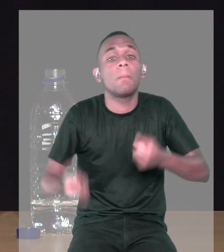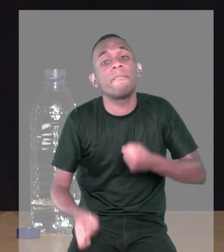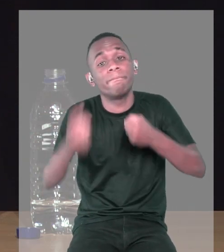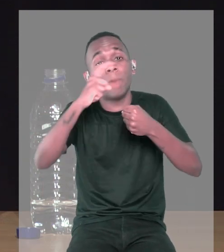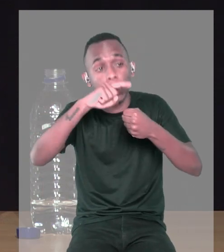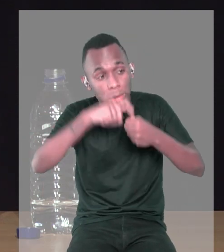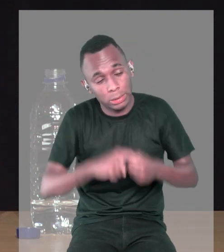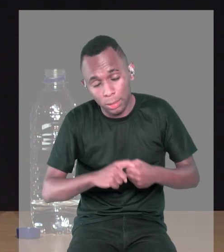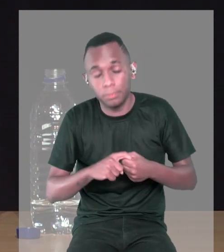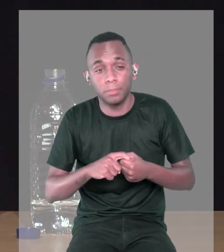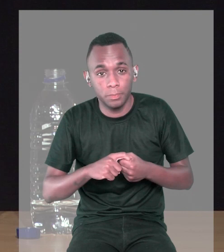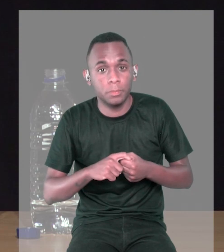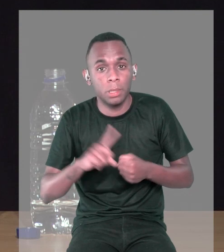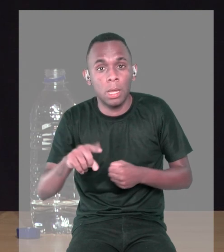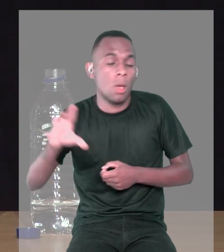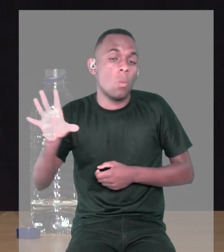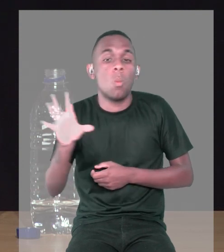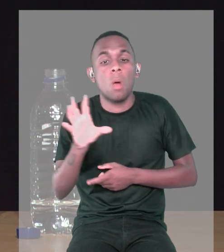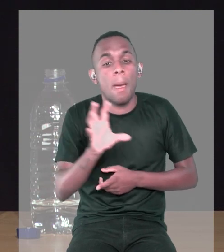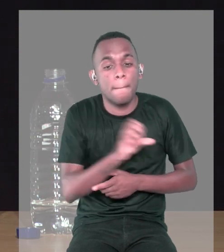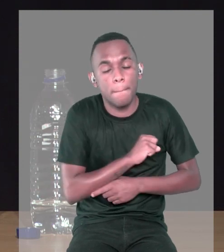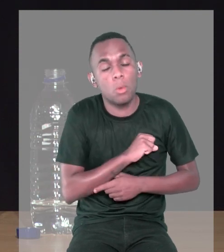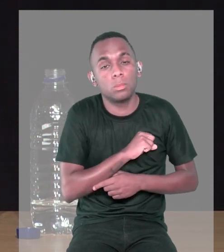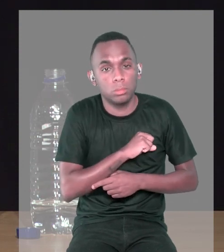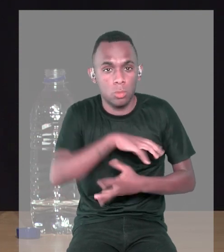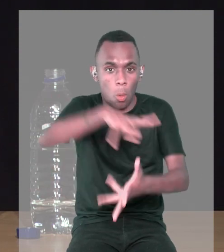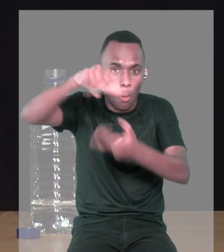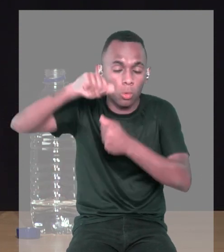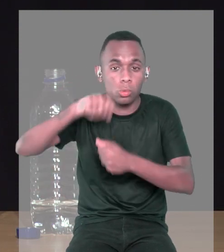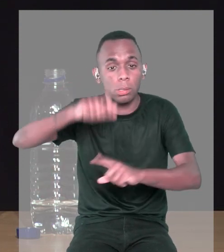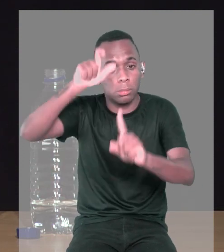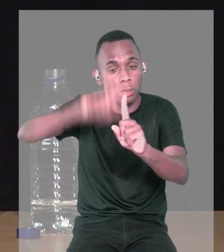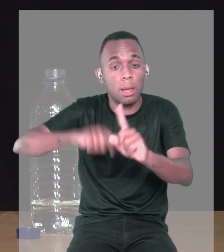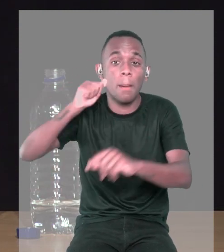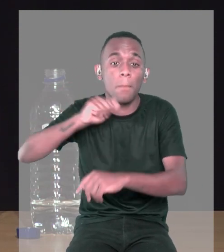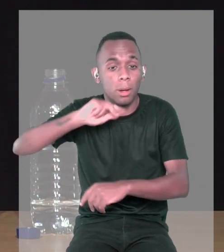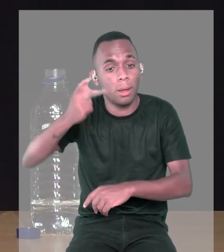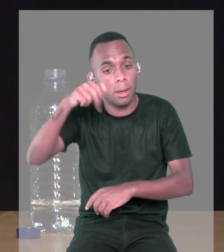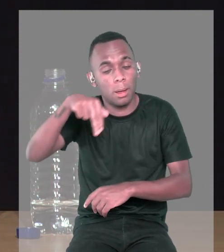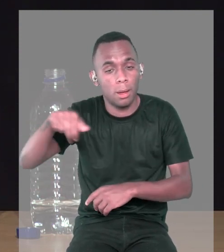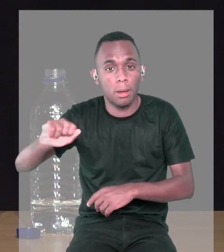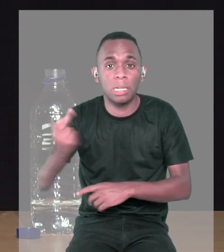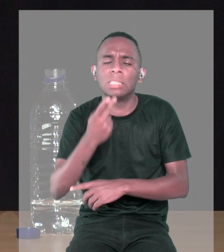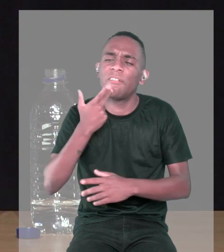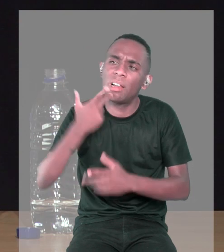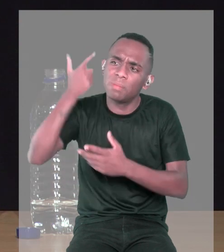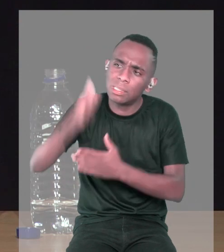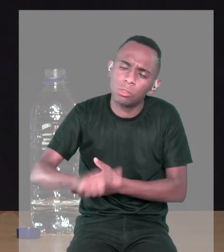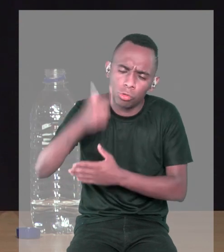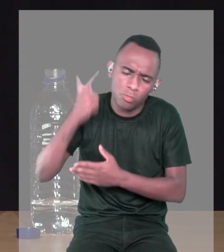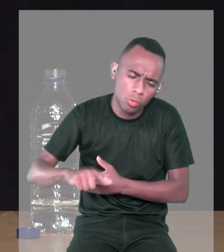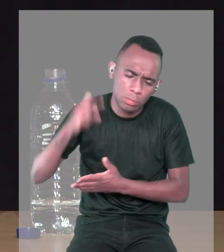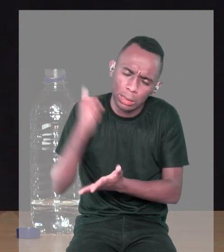Hannah Arendt frisava sempre a pluralidade. Pluralidade é a palavra que ela